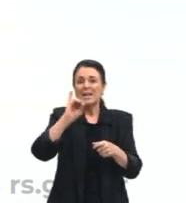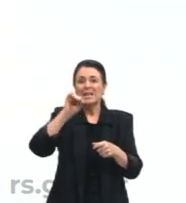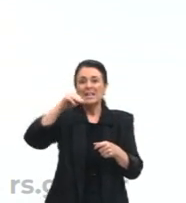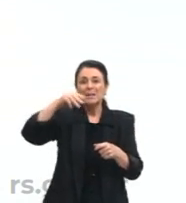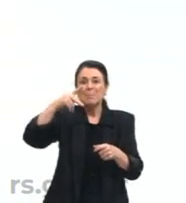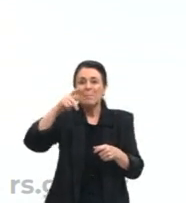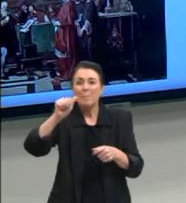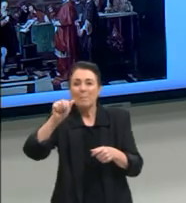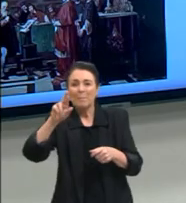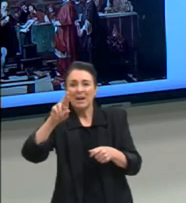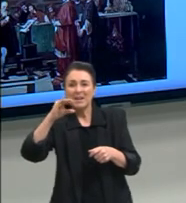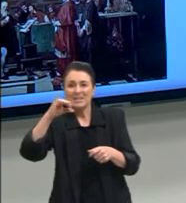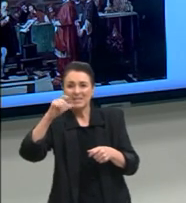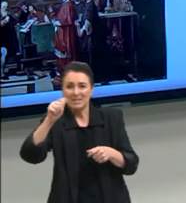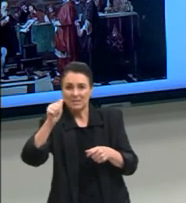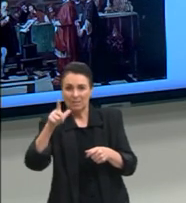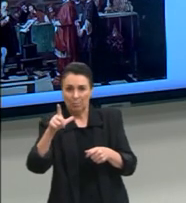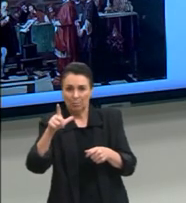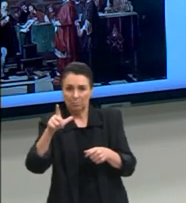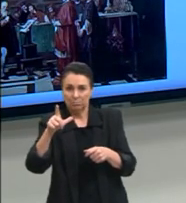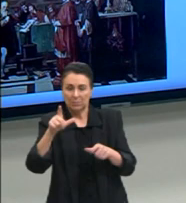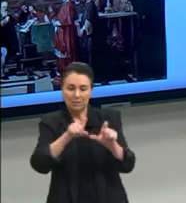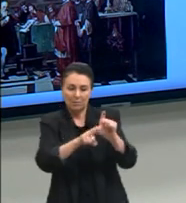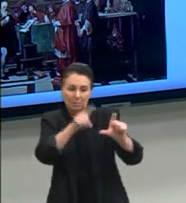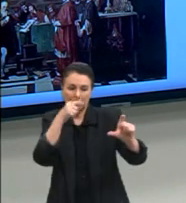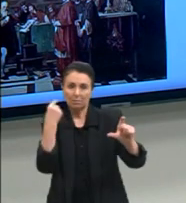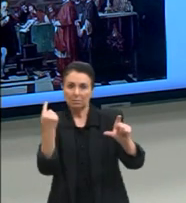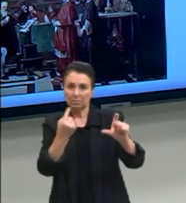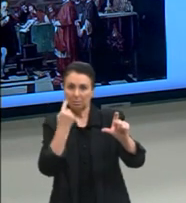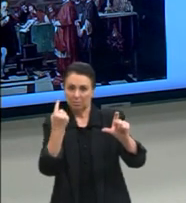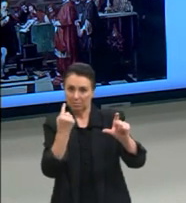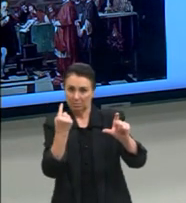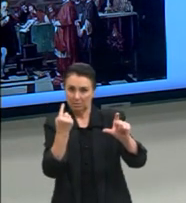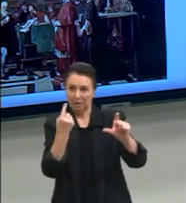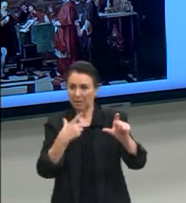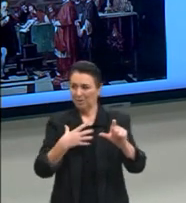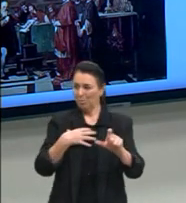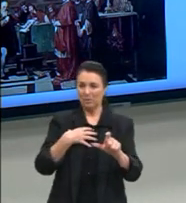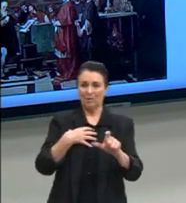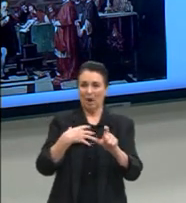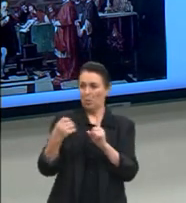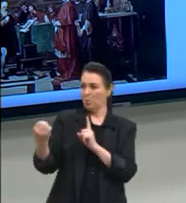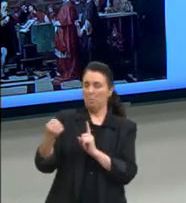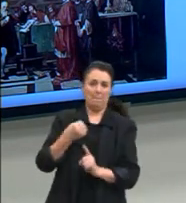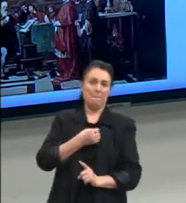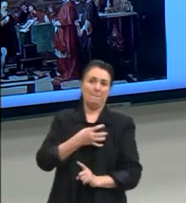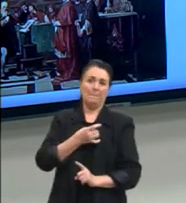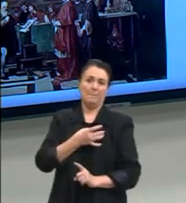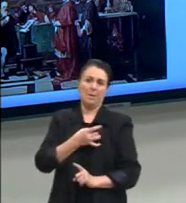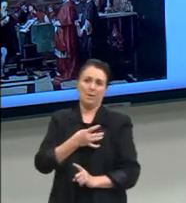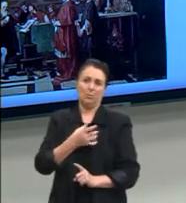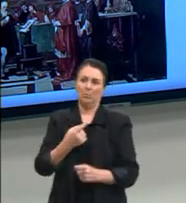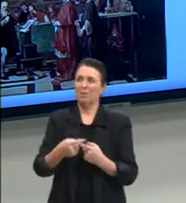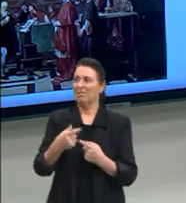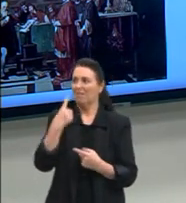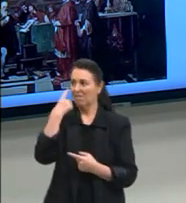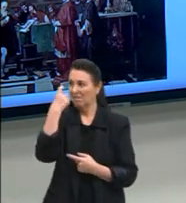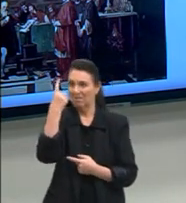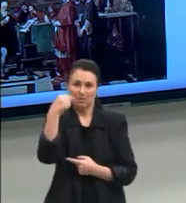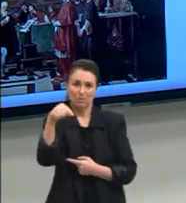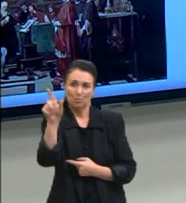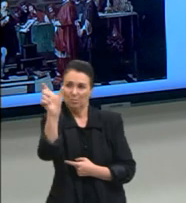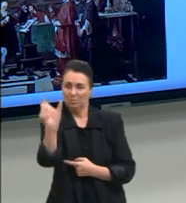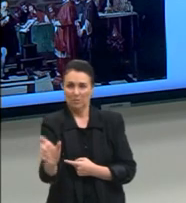é o cientista o pesquisador não pode se alguém impressionado que você tem que pesquisar isso porque a interesse de alguém